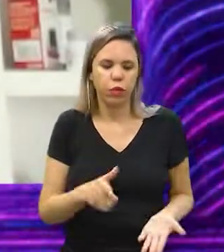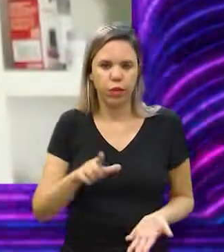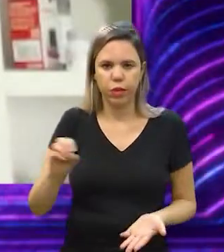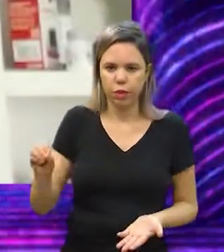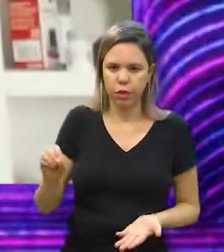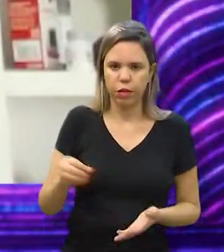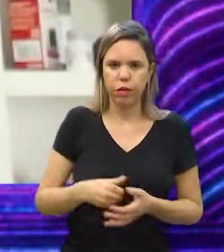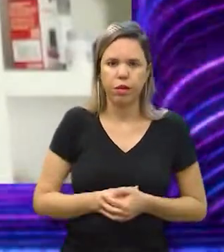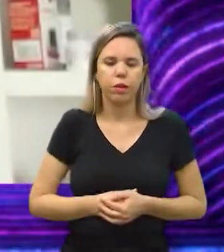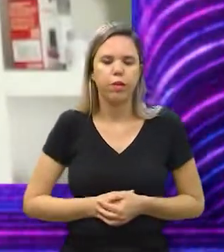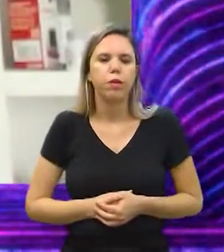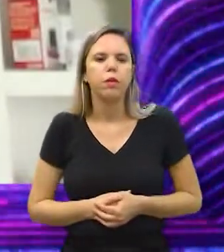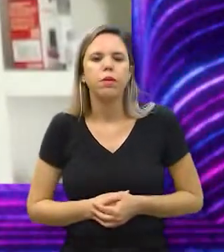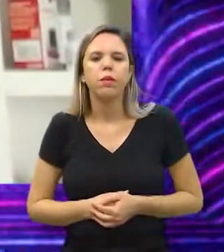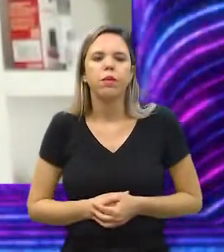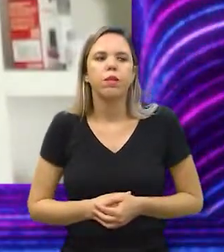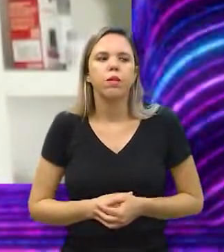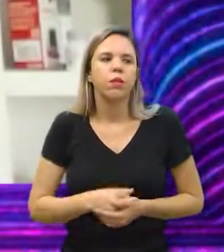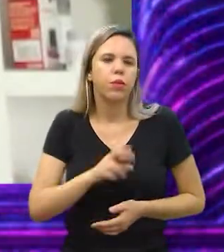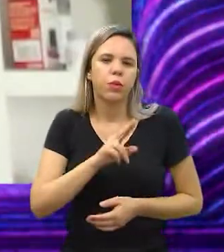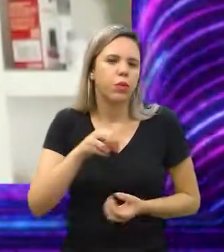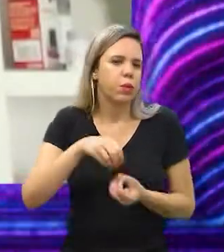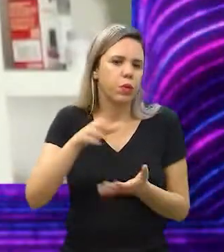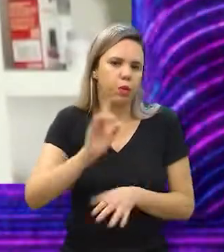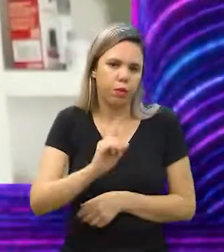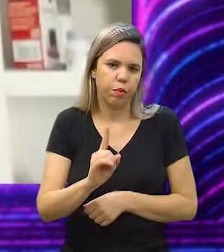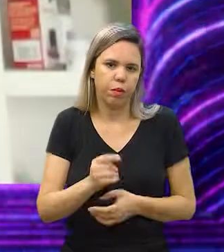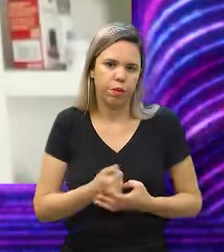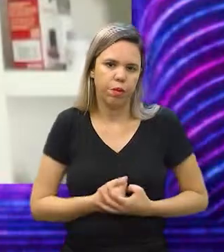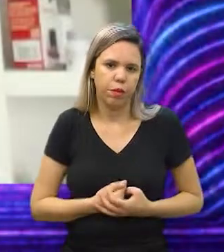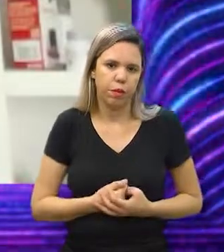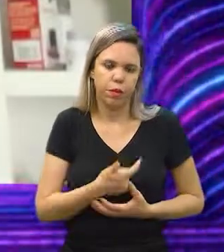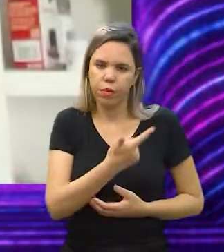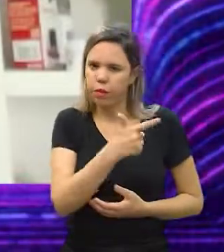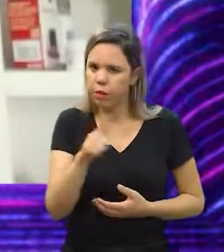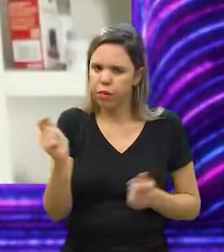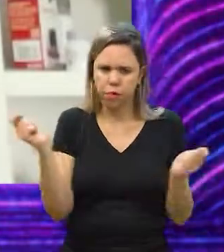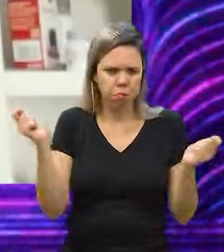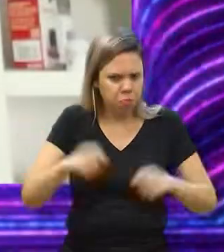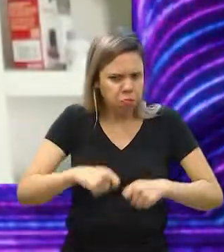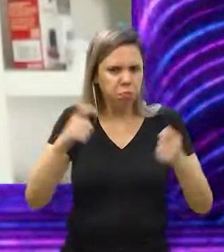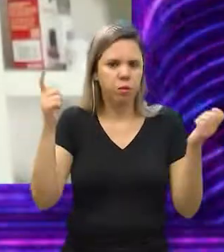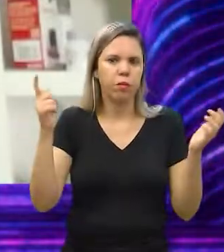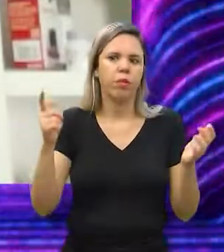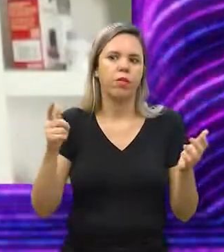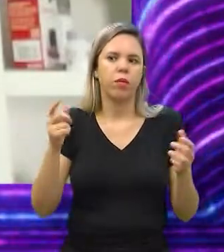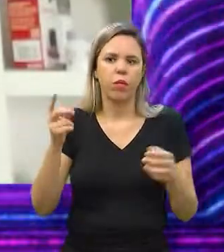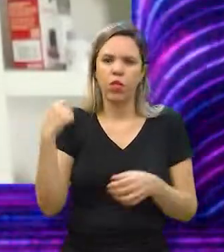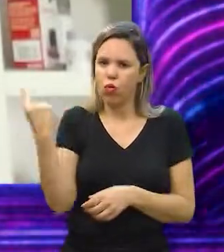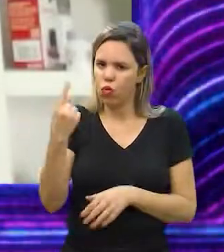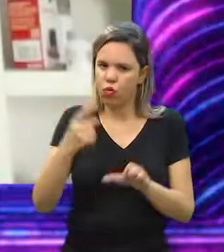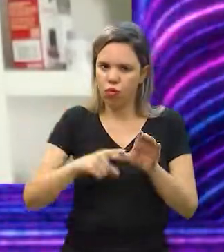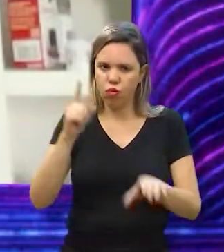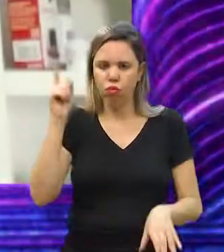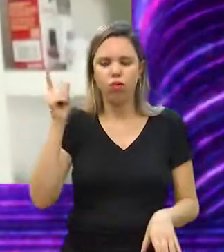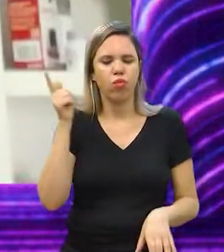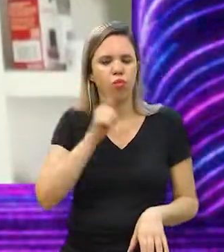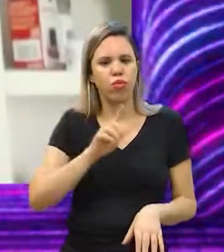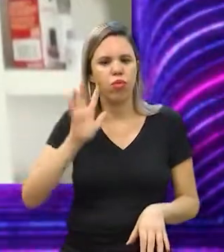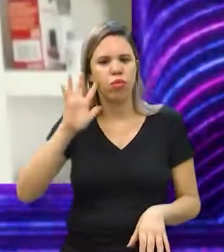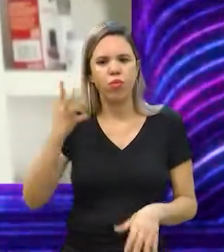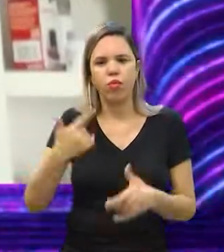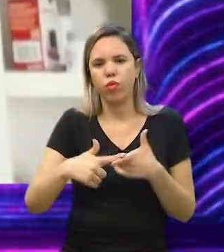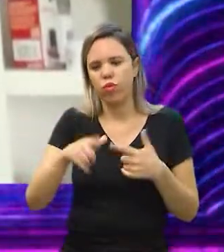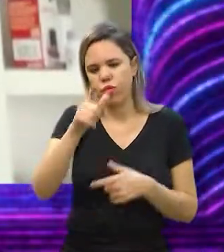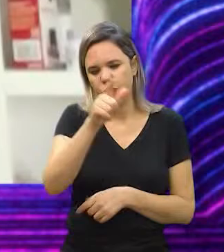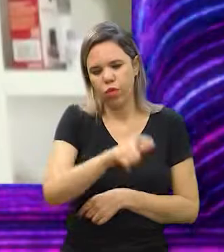é o Leonardo, ele não é mágico, ele não tem poderes, ele vai ter que se virar sozinho para